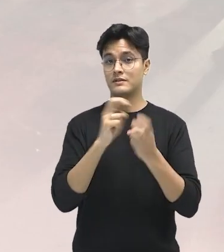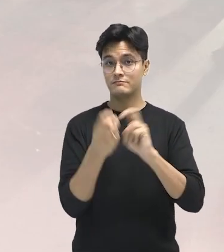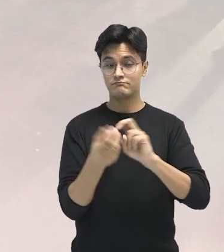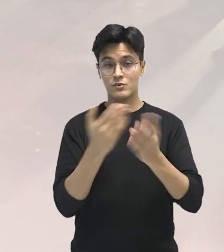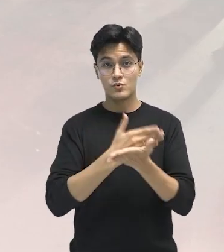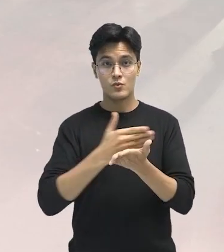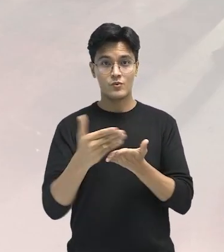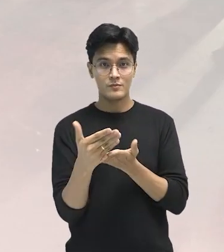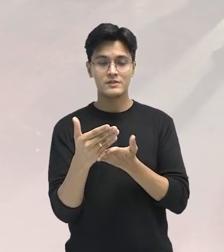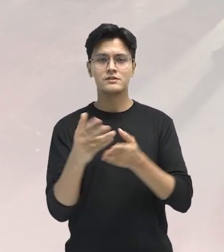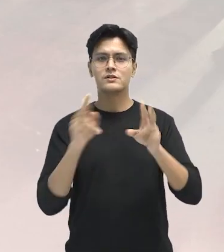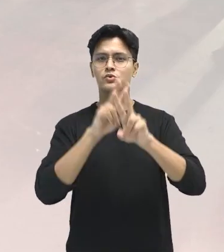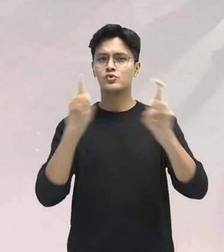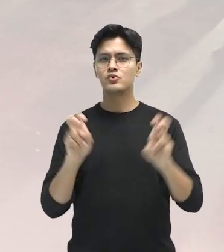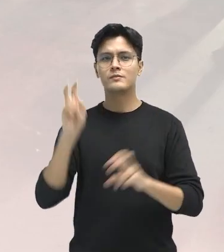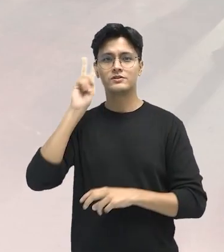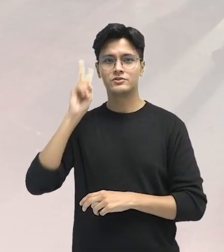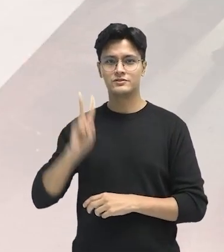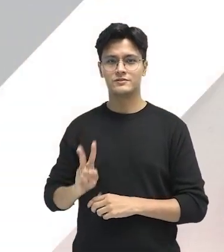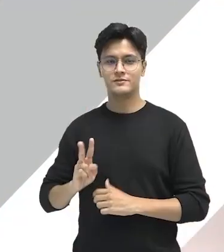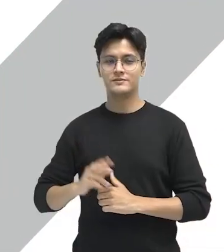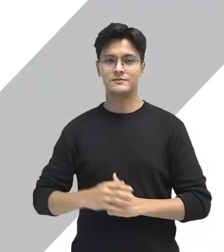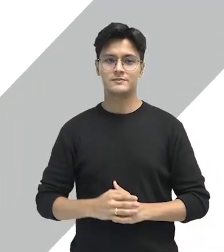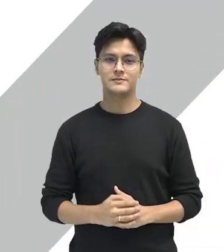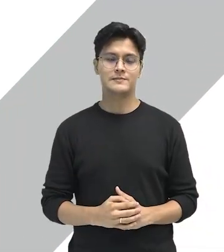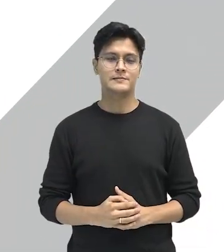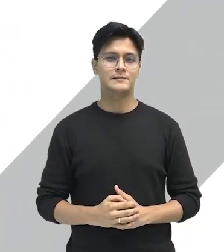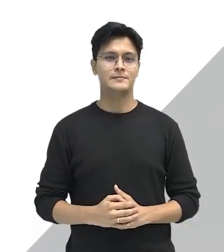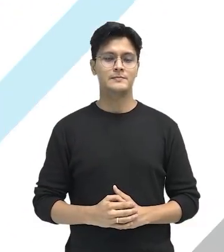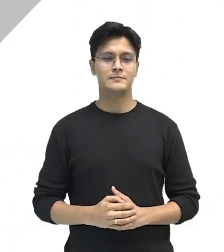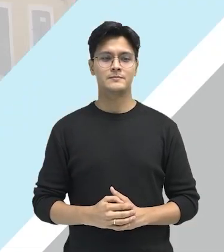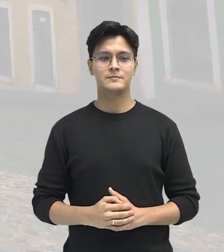pela parte da história, vamos lá?